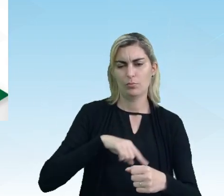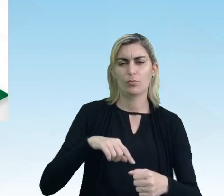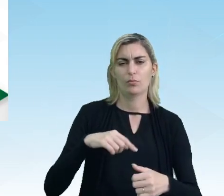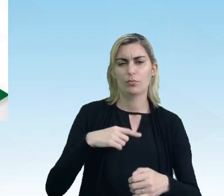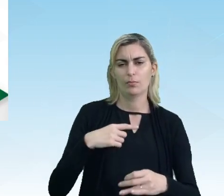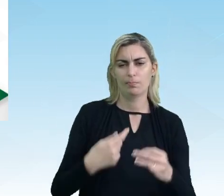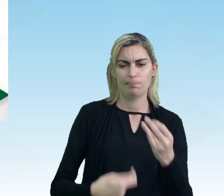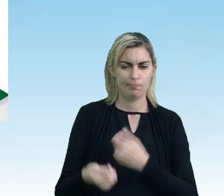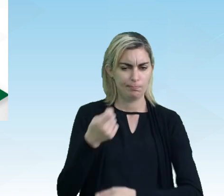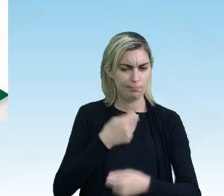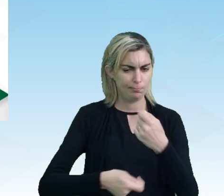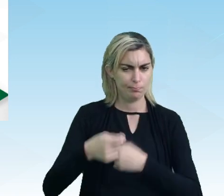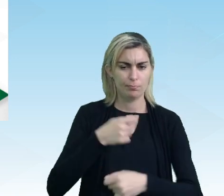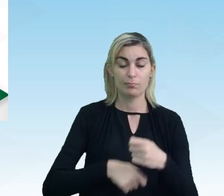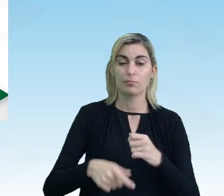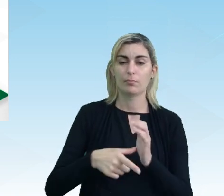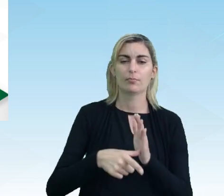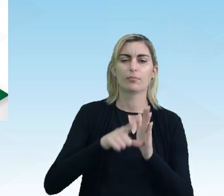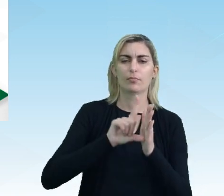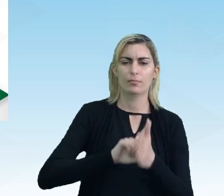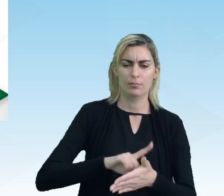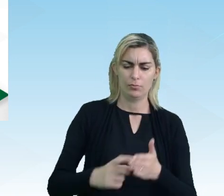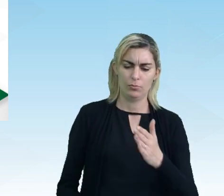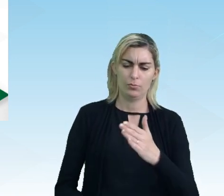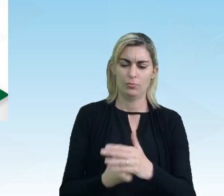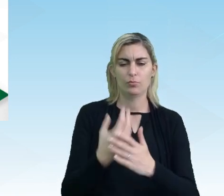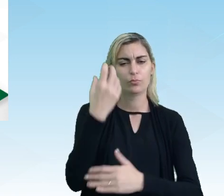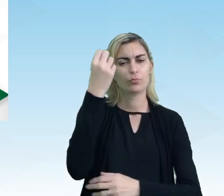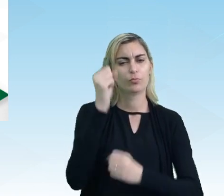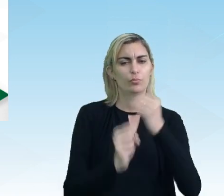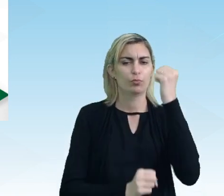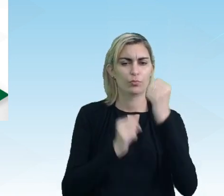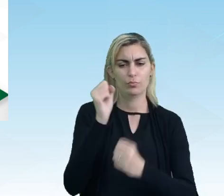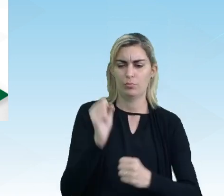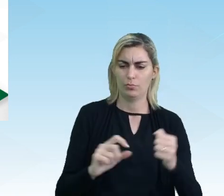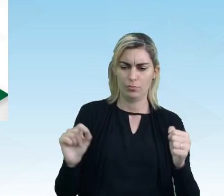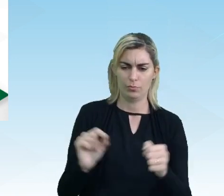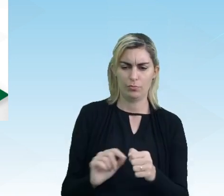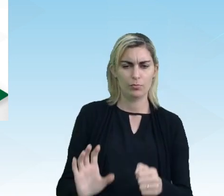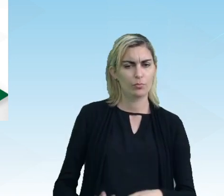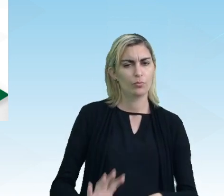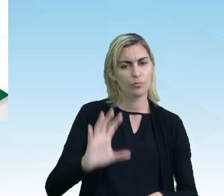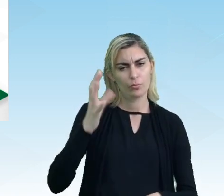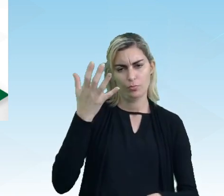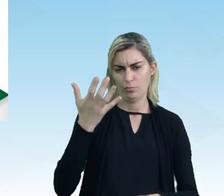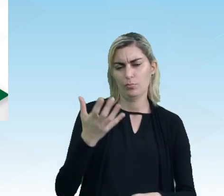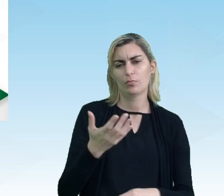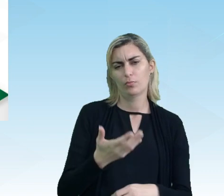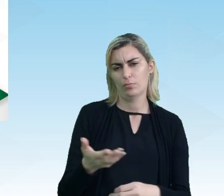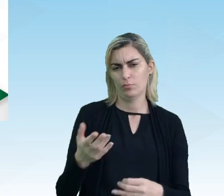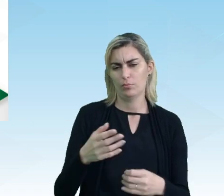de mercadorias. Antes era o surgimento das indústrias. A produção acontecia pelo modo de produção